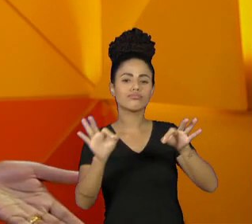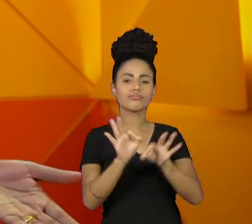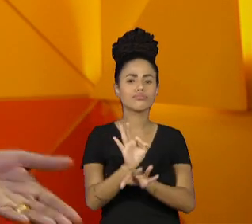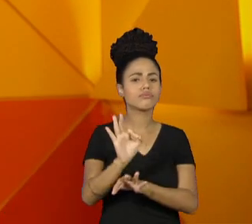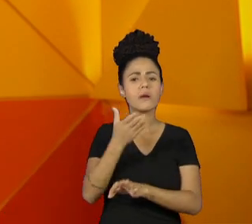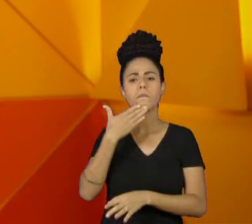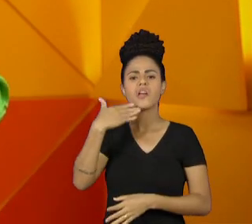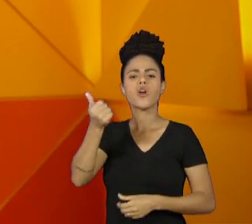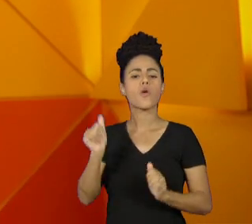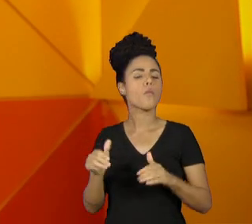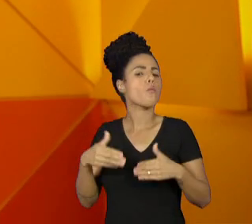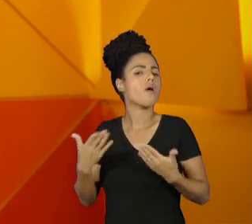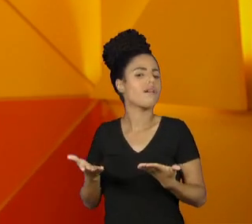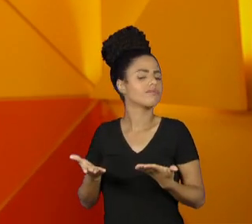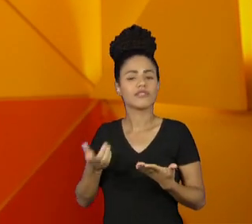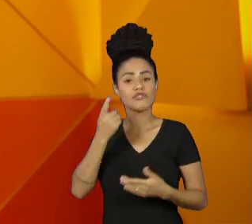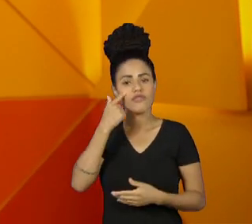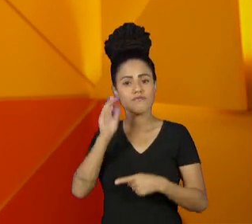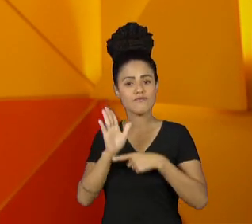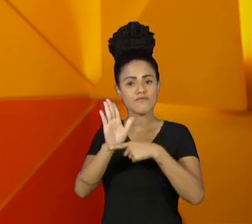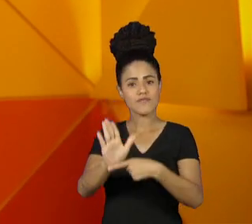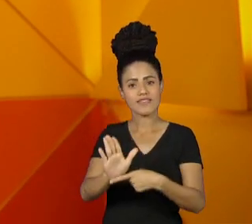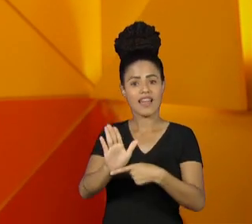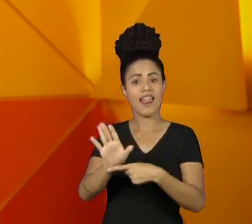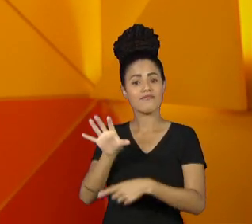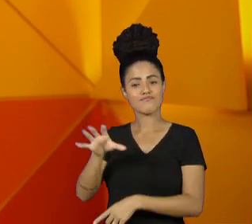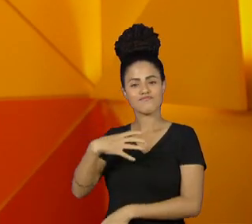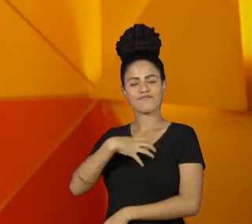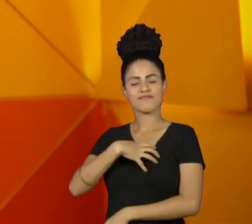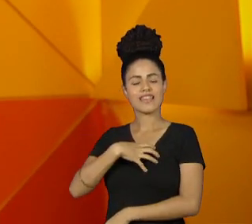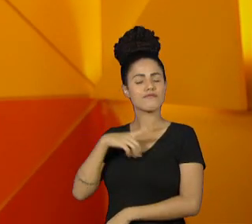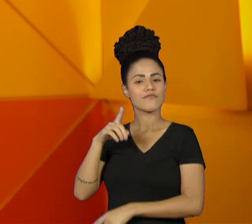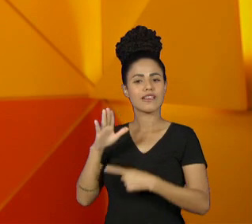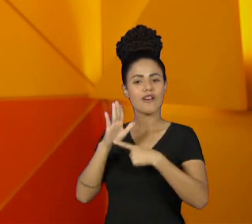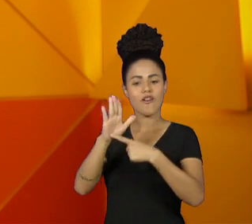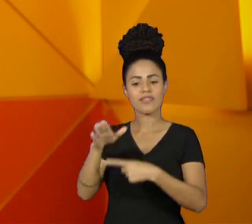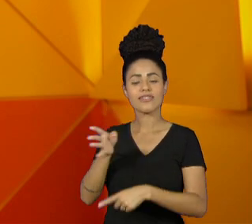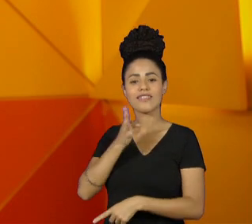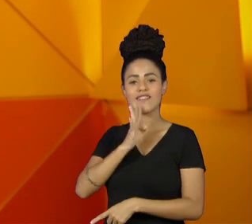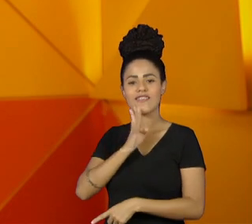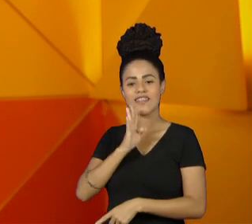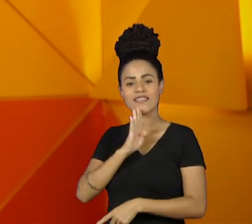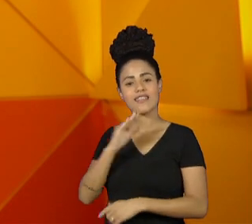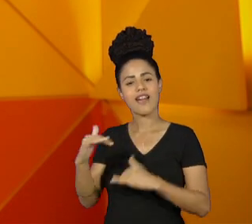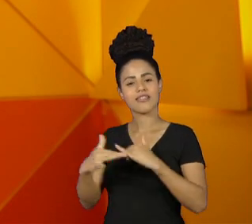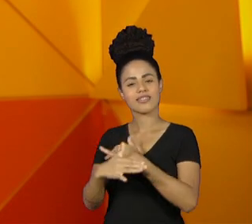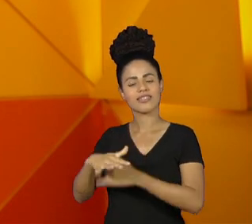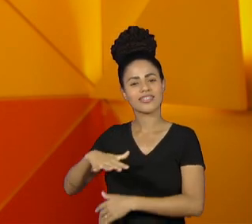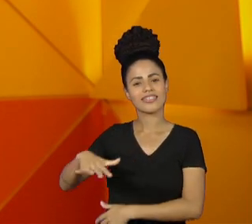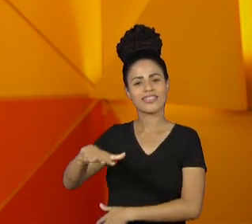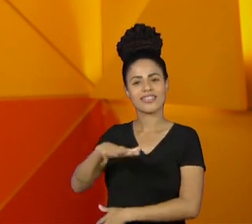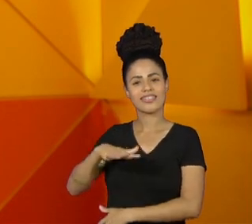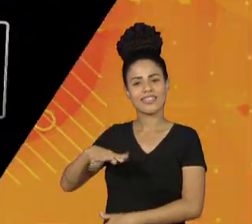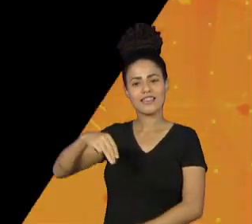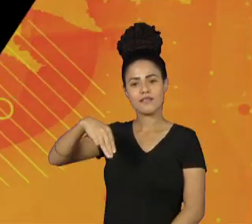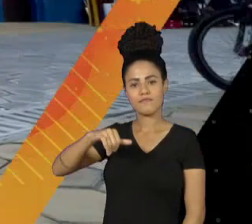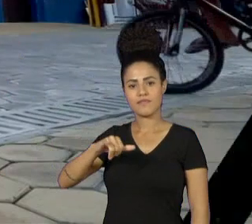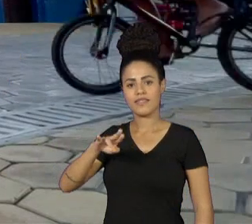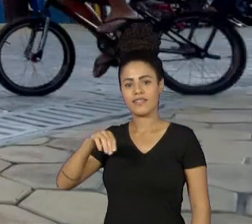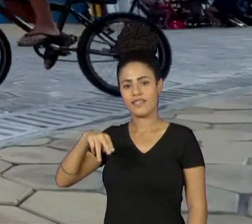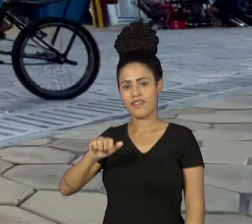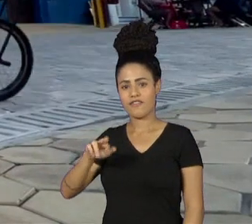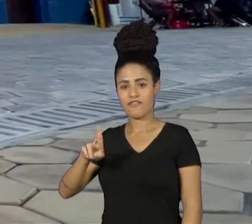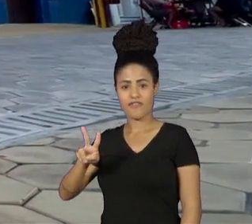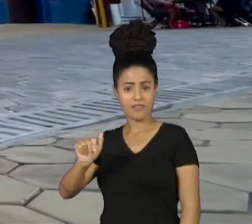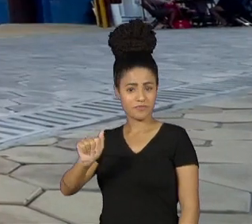melhor. E aí a gente vai ao Morro do Chapéu para conhecer a Sociedade Filarmônica Minerva.